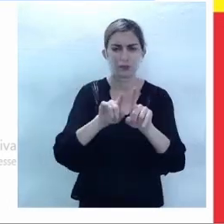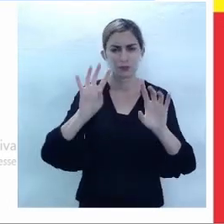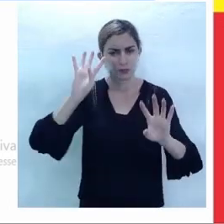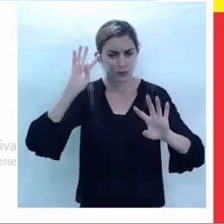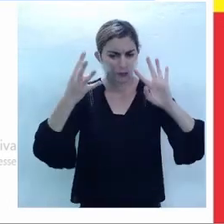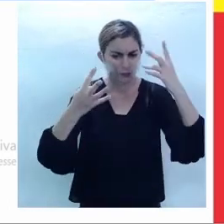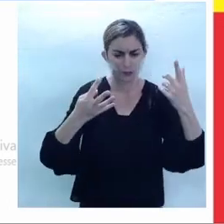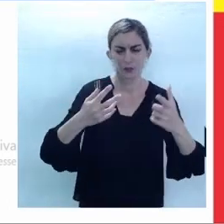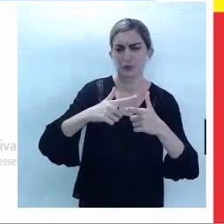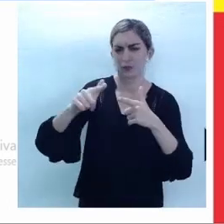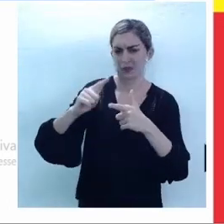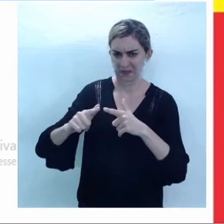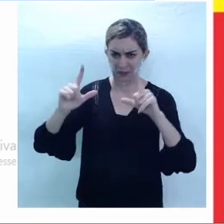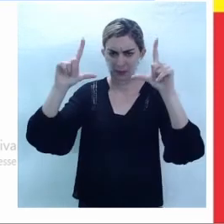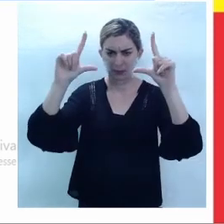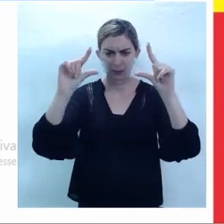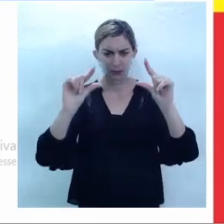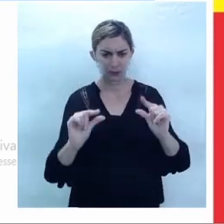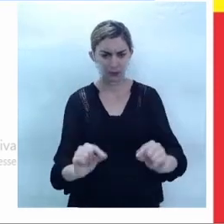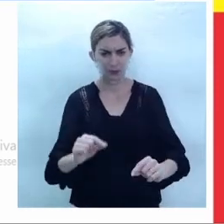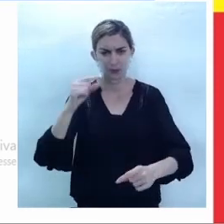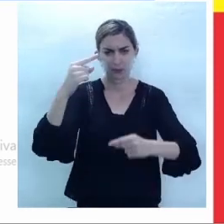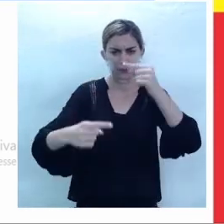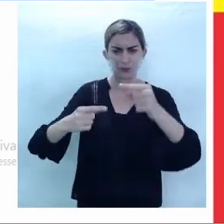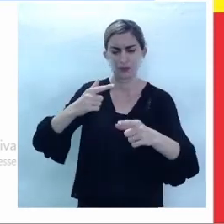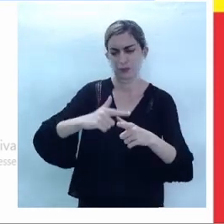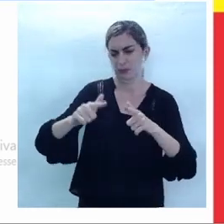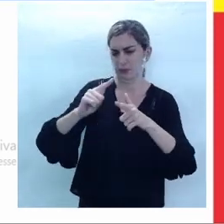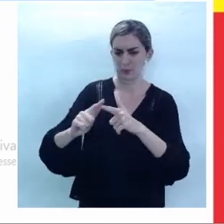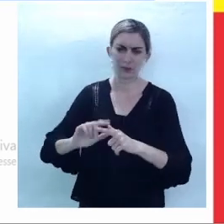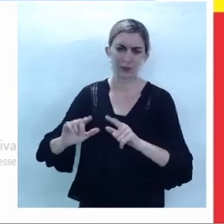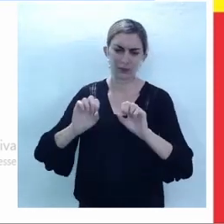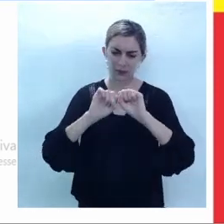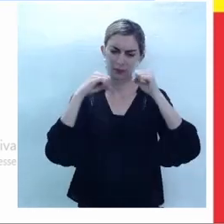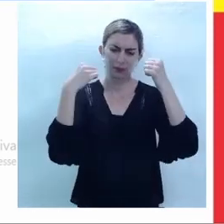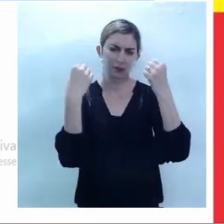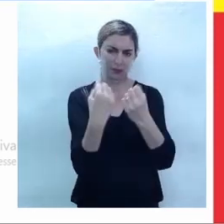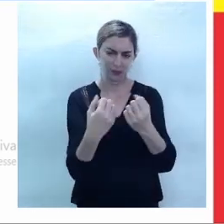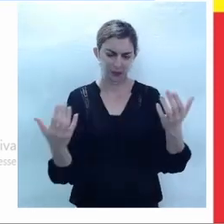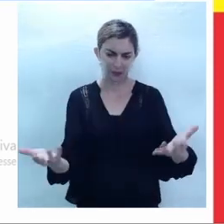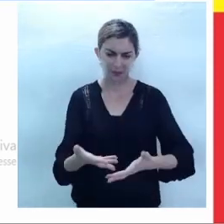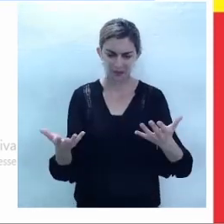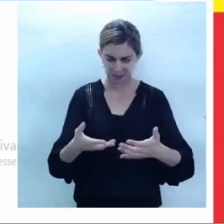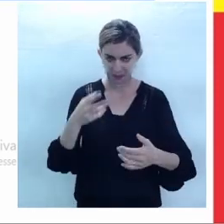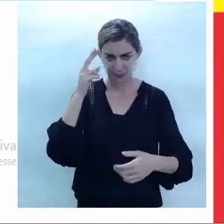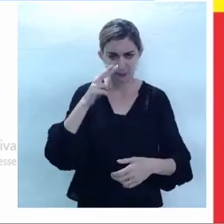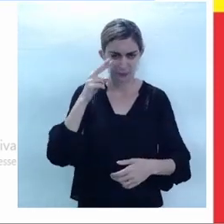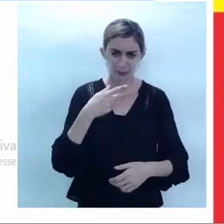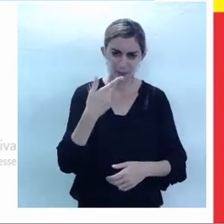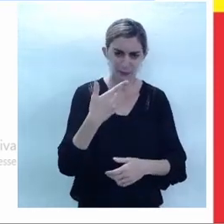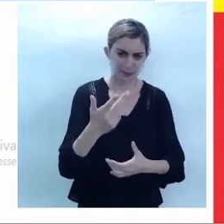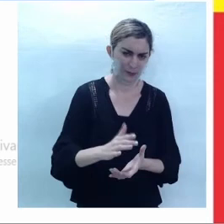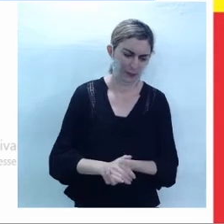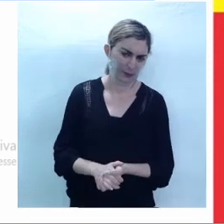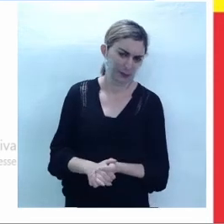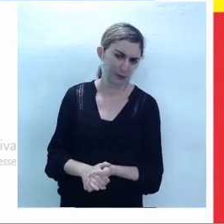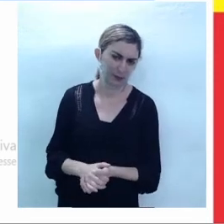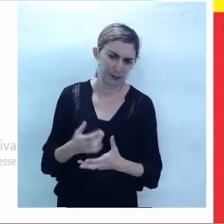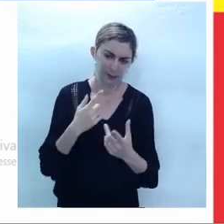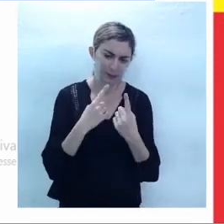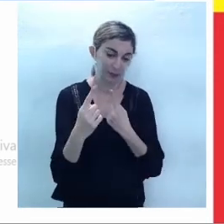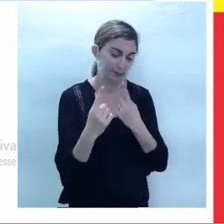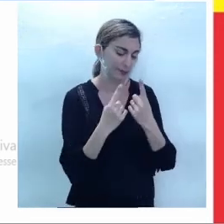solucionar conflitos, minimizando vários problemas comuns na sociedade atual. Lembram quando eu falei? A questão